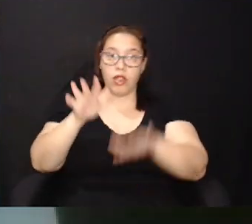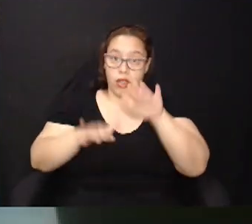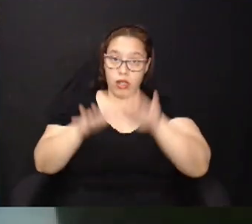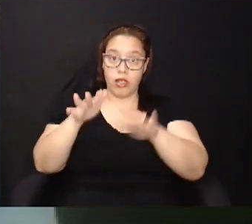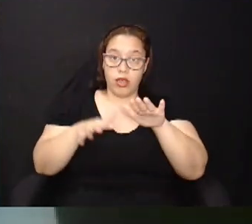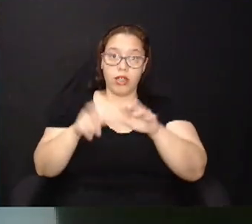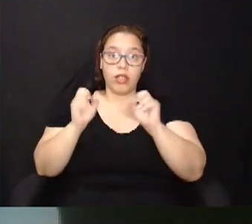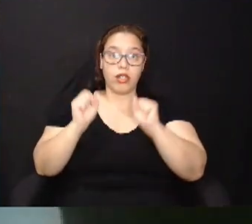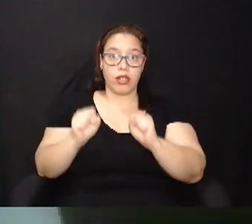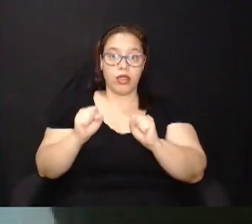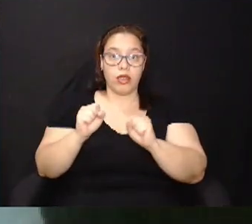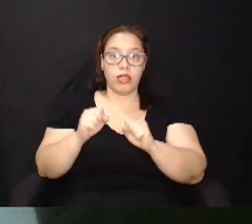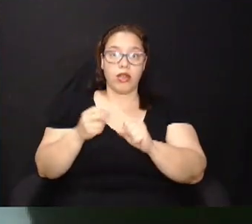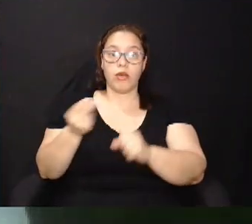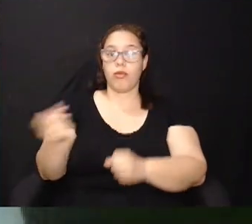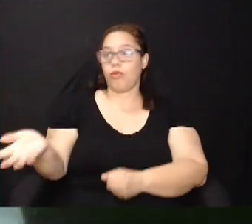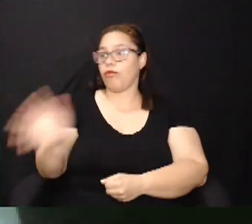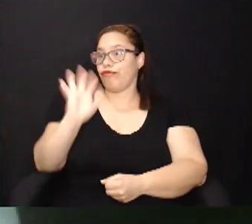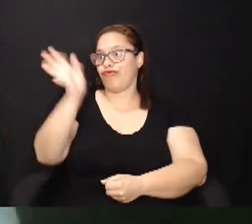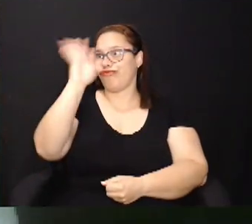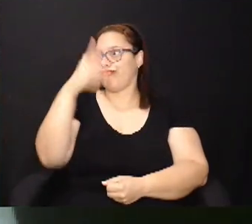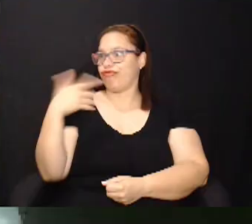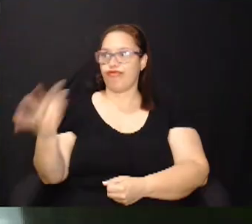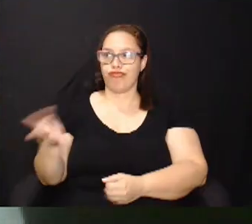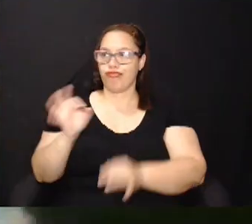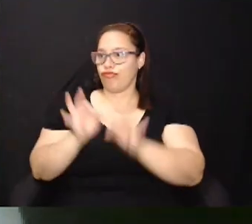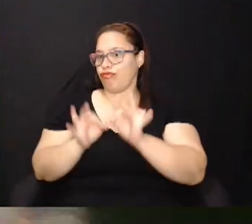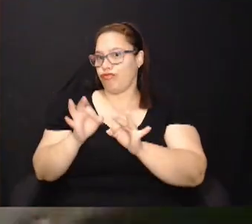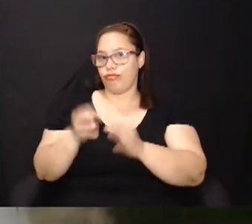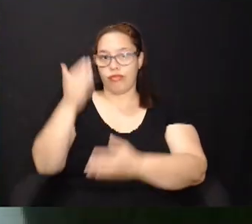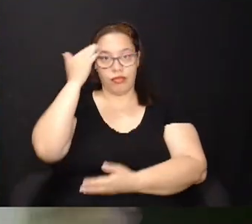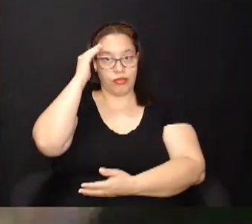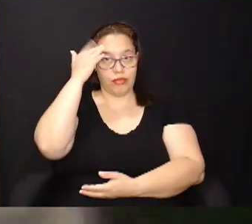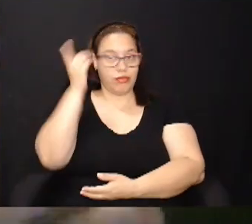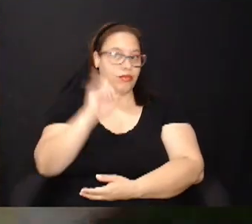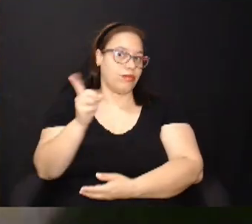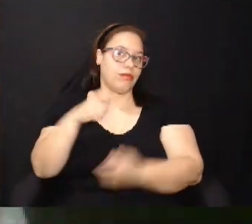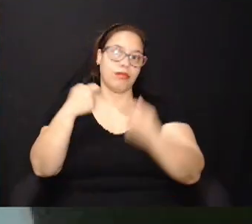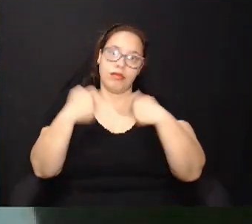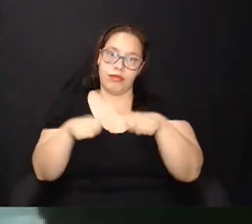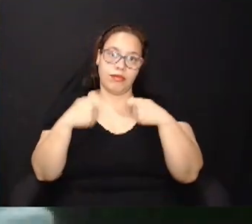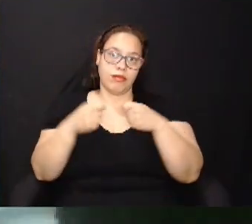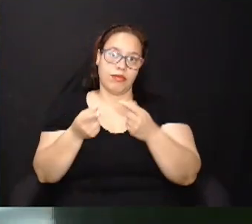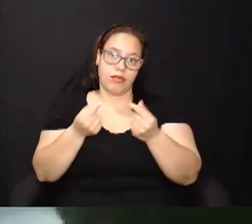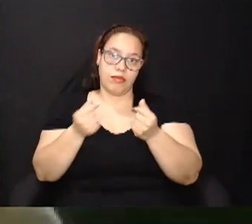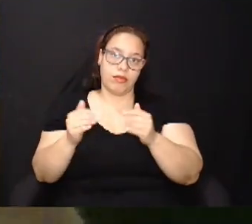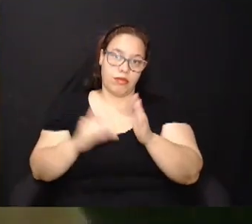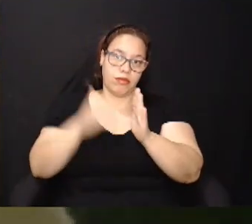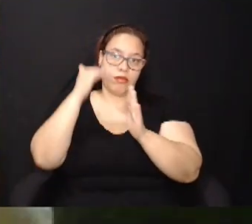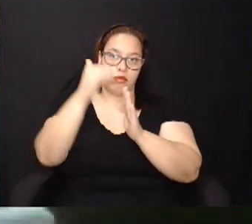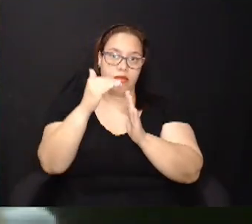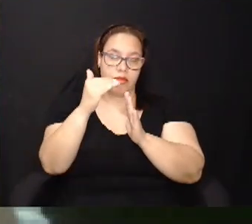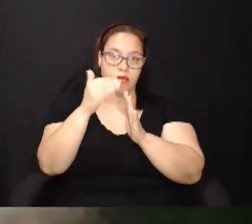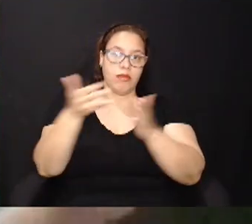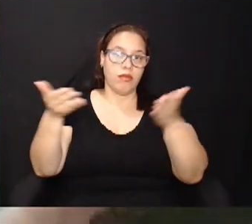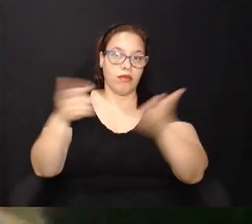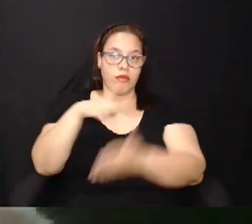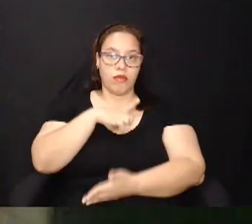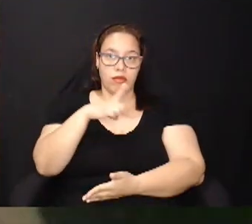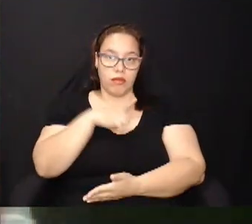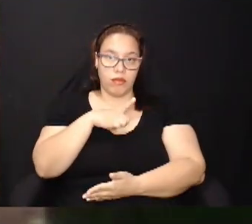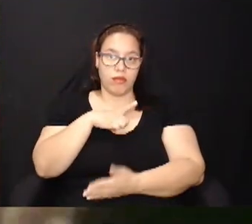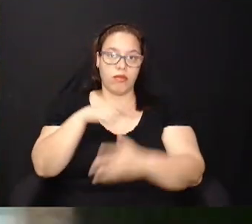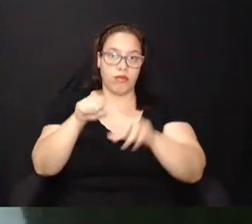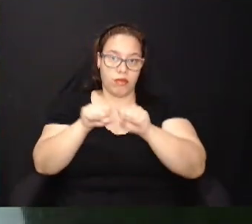bens muito caros e aí depois o judiciário entender que aquilo não tinha necessidade daquele gasto tão elevado. Agora, teve um bem danificado, eu acho